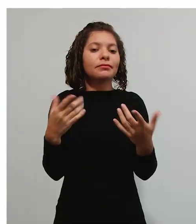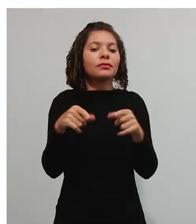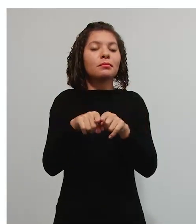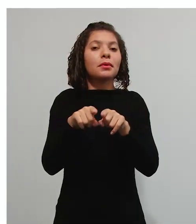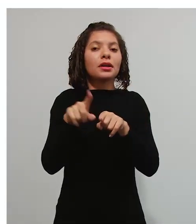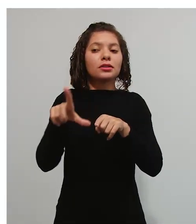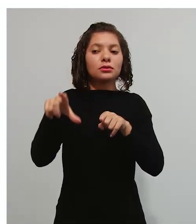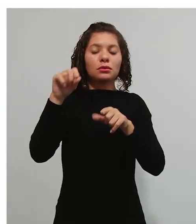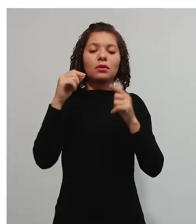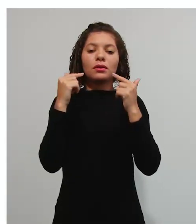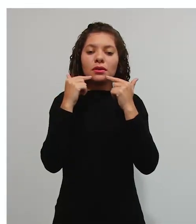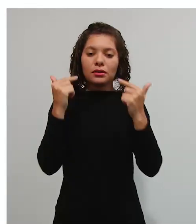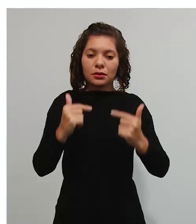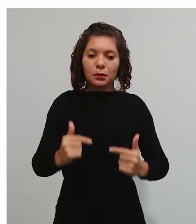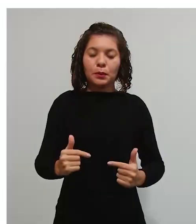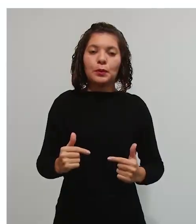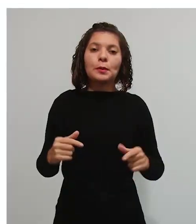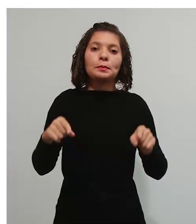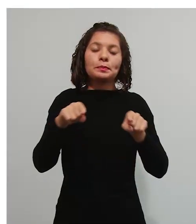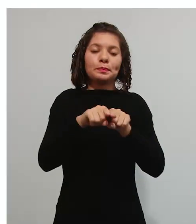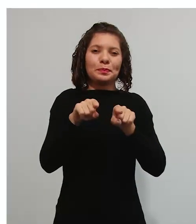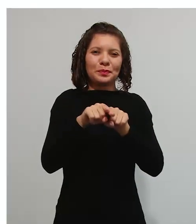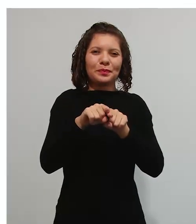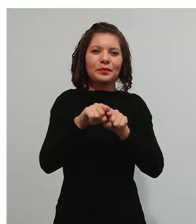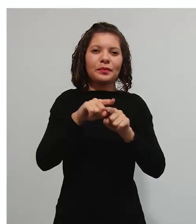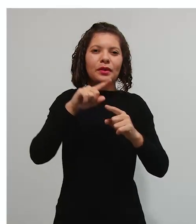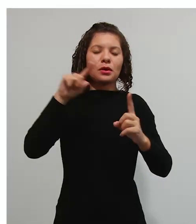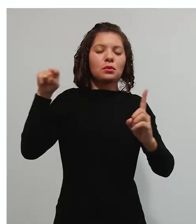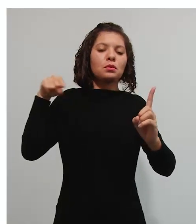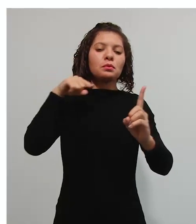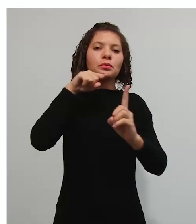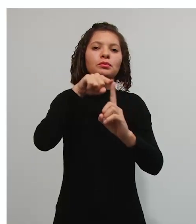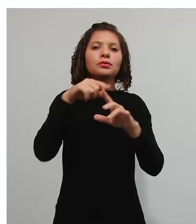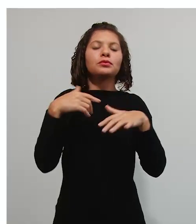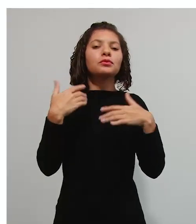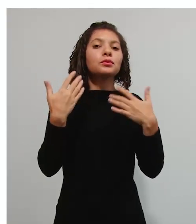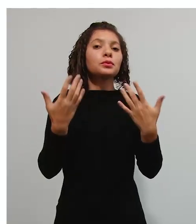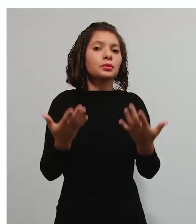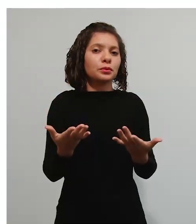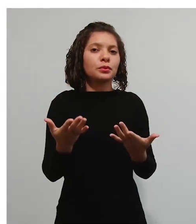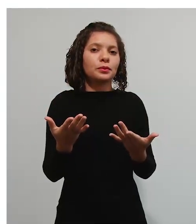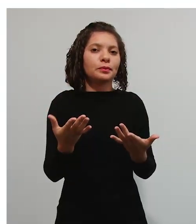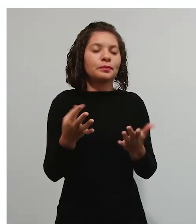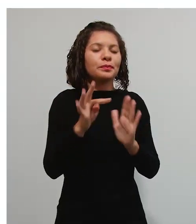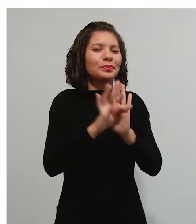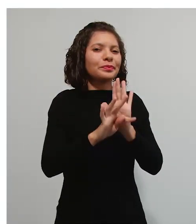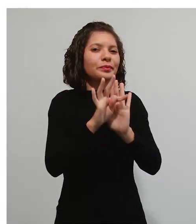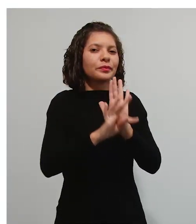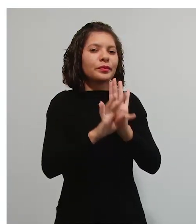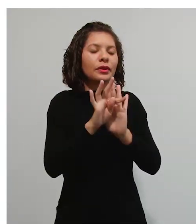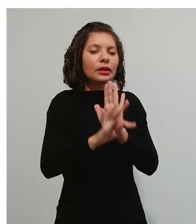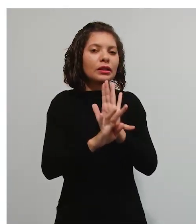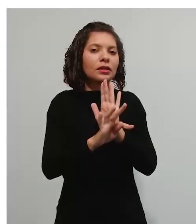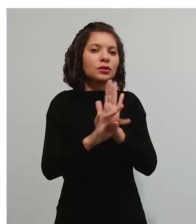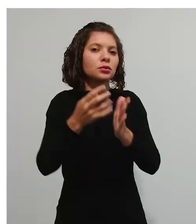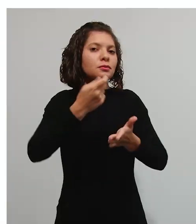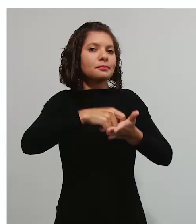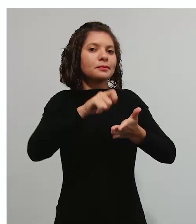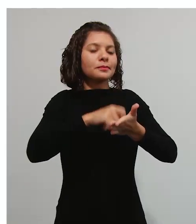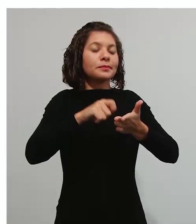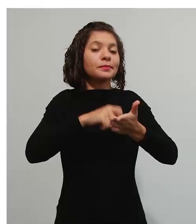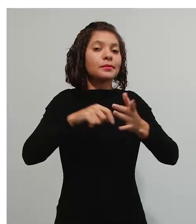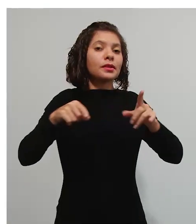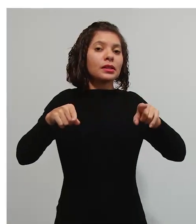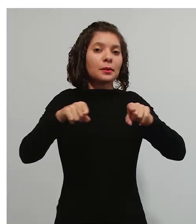linguística adequada a esses possíveis leitores. Eu defino o objetivo deste texto, da escrita desse